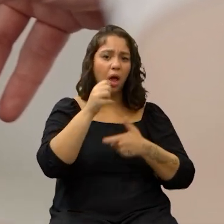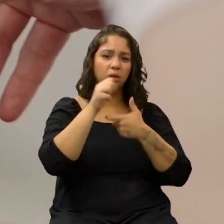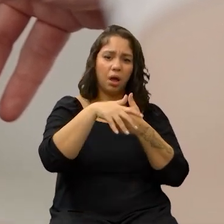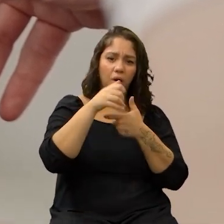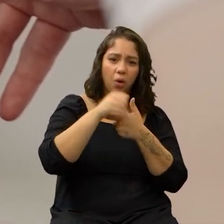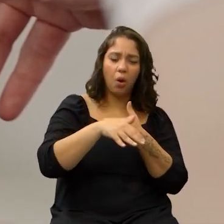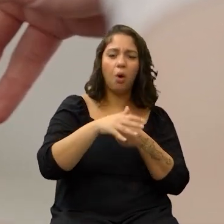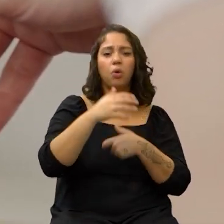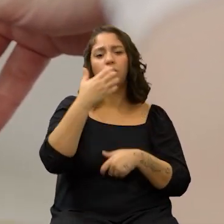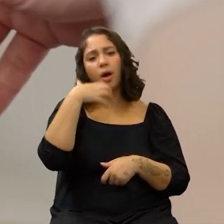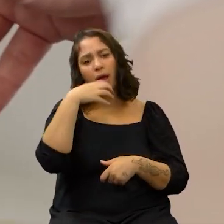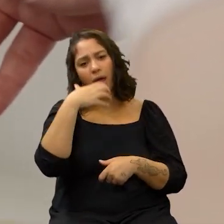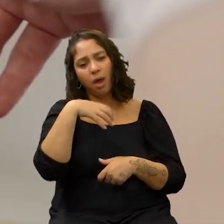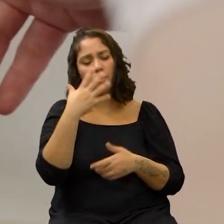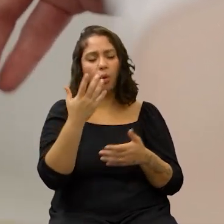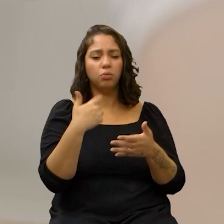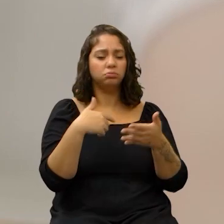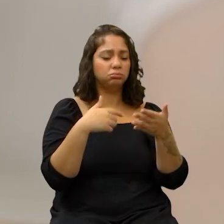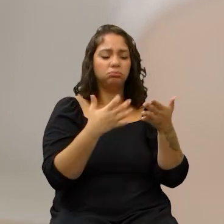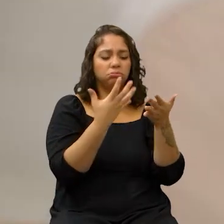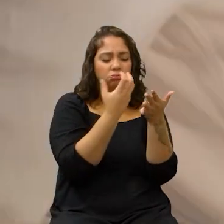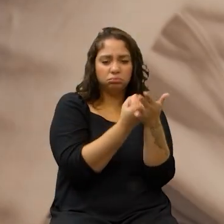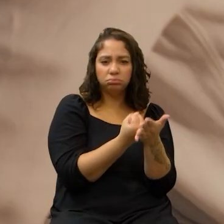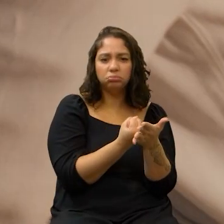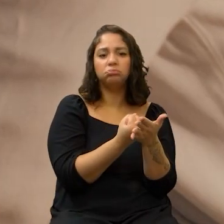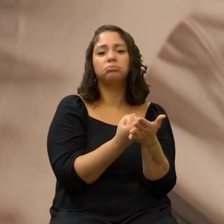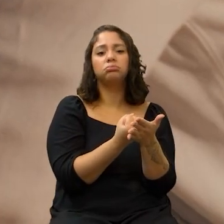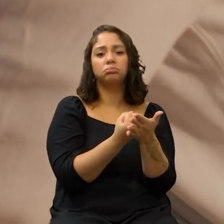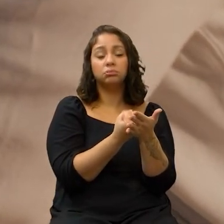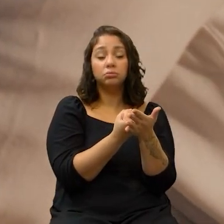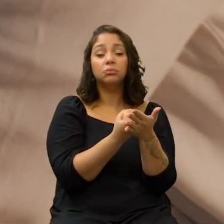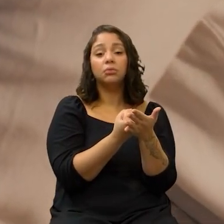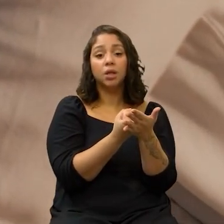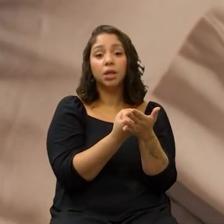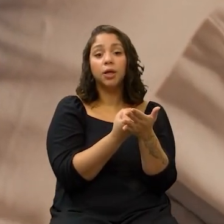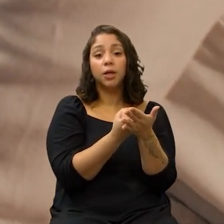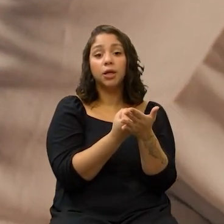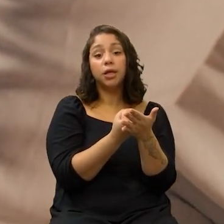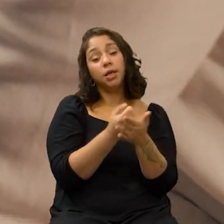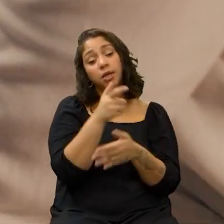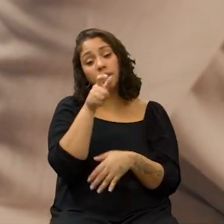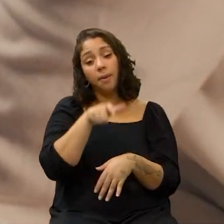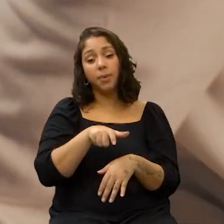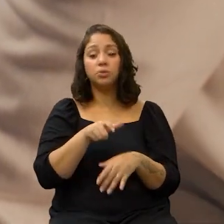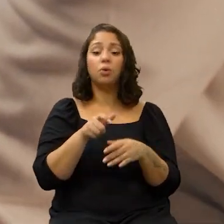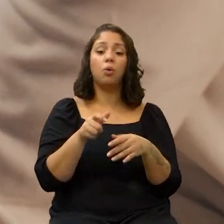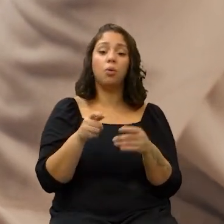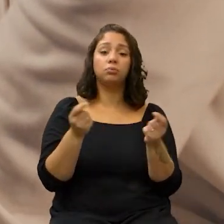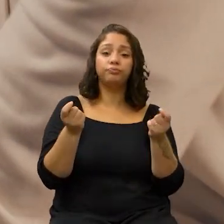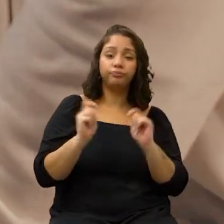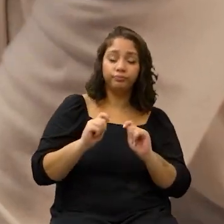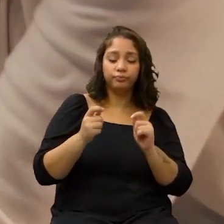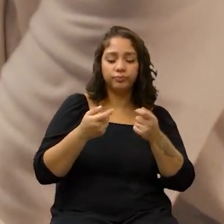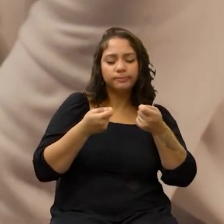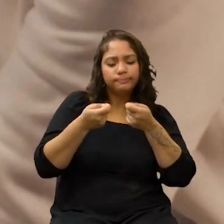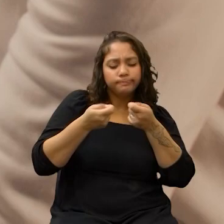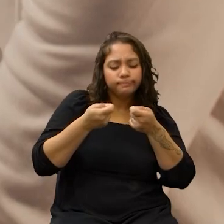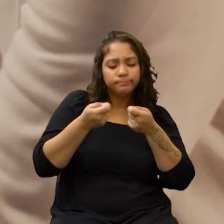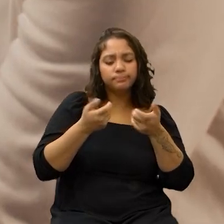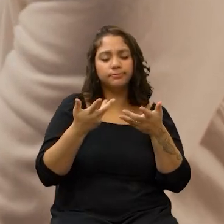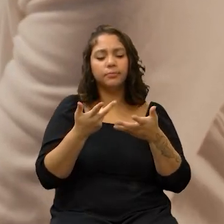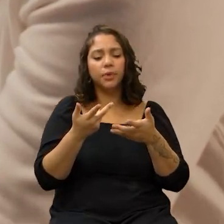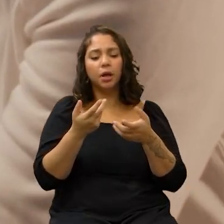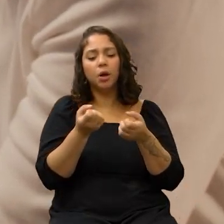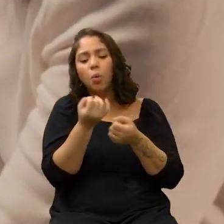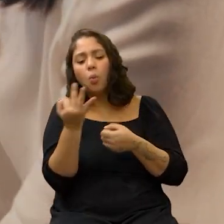da Google, da Apple, lá, baixar esses aplicativos, e aí a pessoa vai ordenando as suas finanças, vai ver